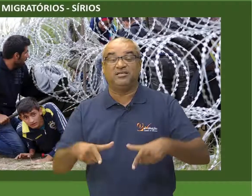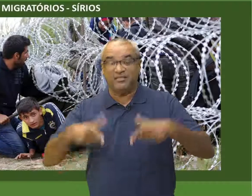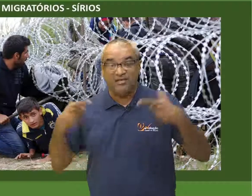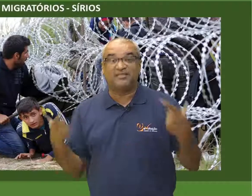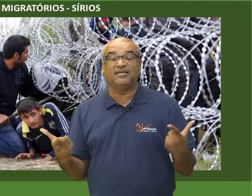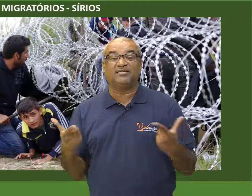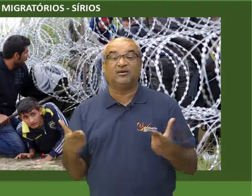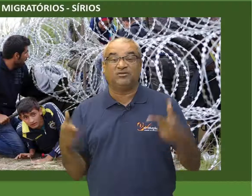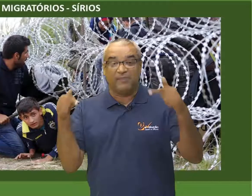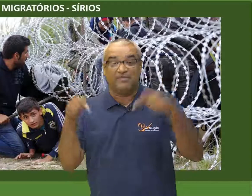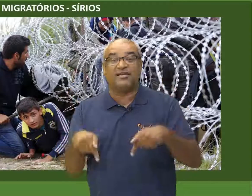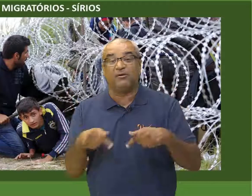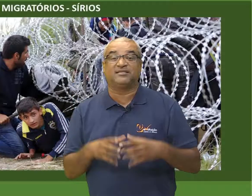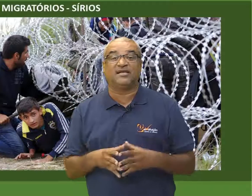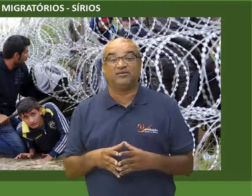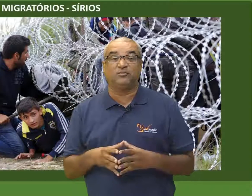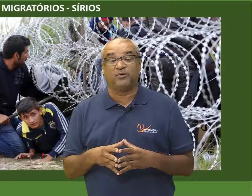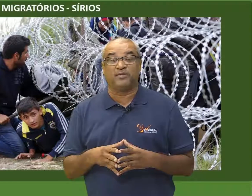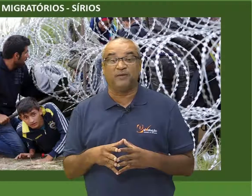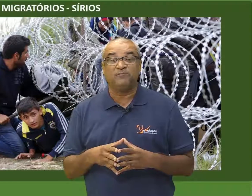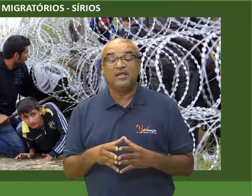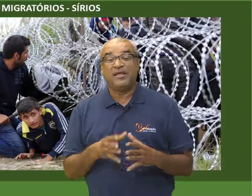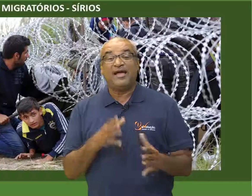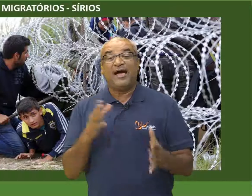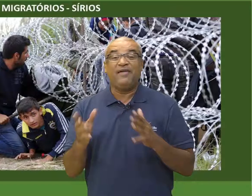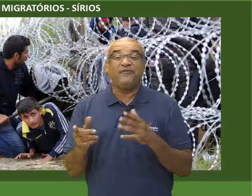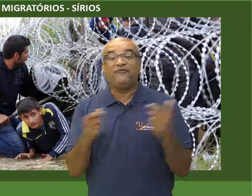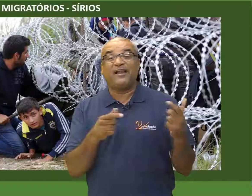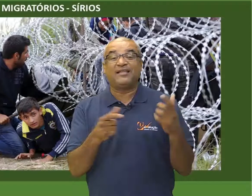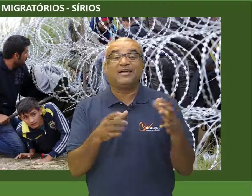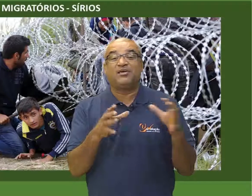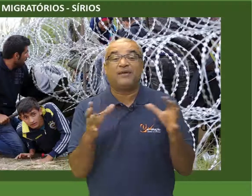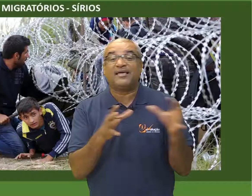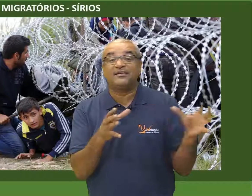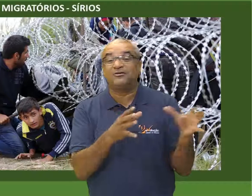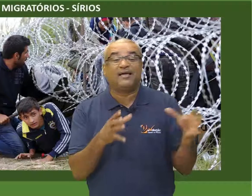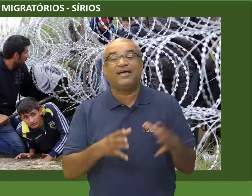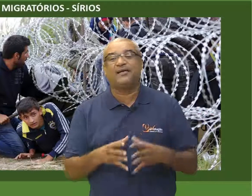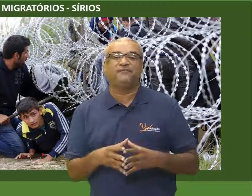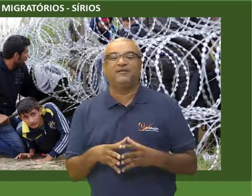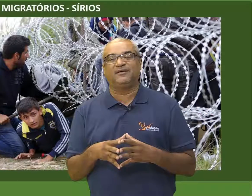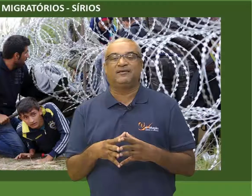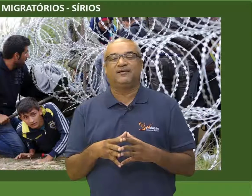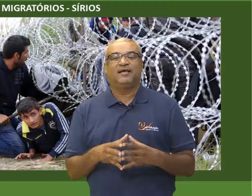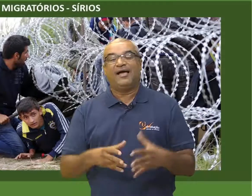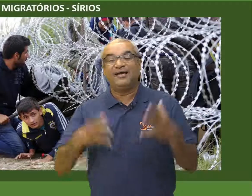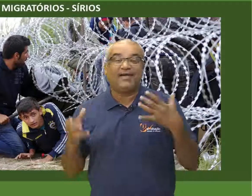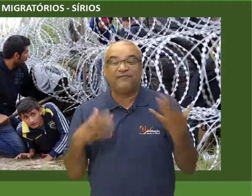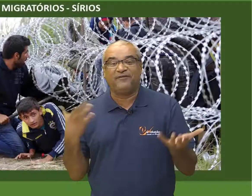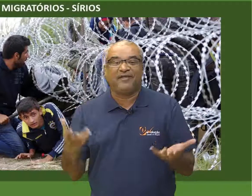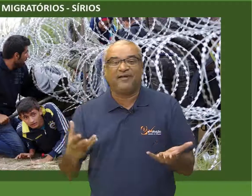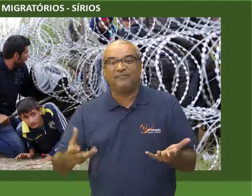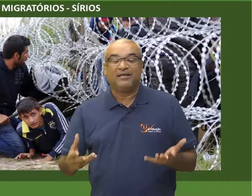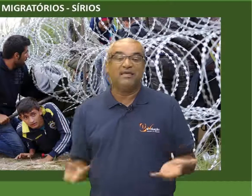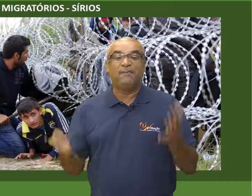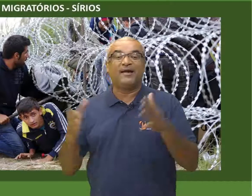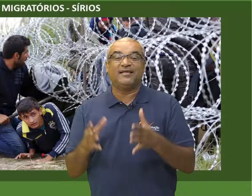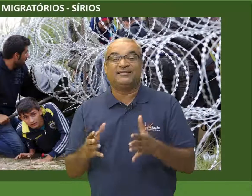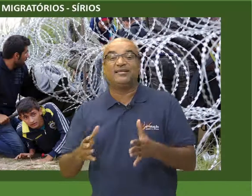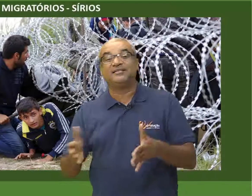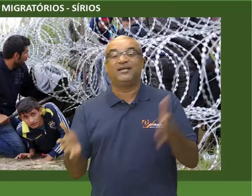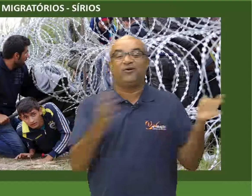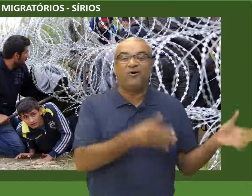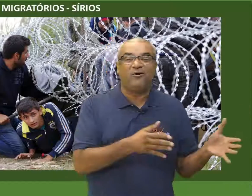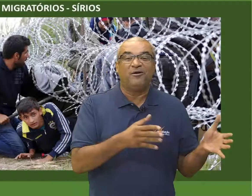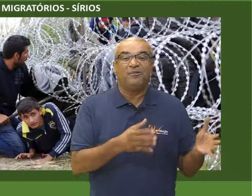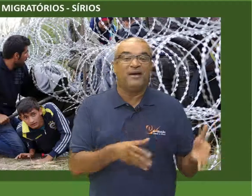política de intenção de manter o Assad no poder. Aí foi falado aqui uma questão da Guerra Fria. A Guerra Fria, que parece